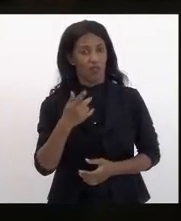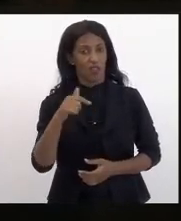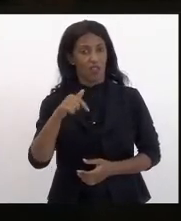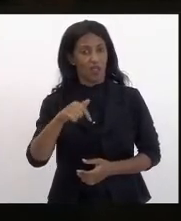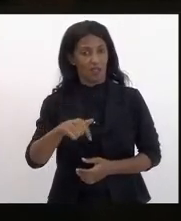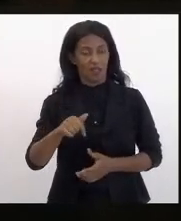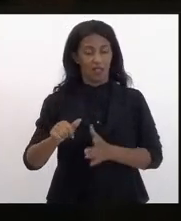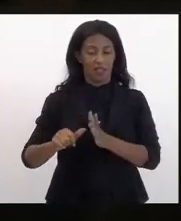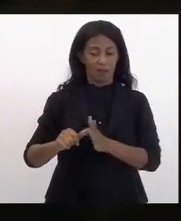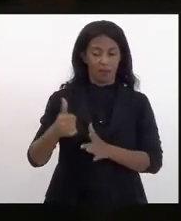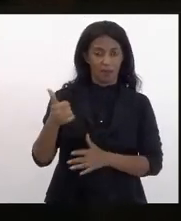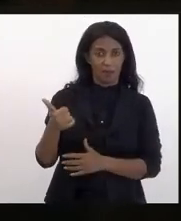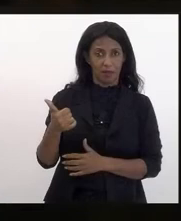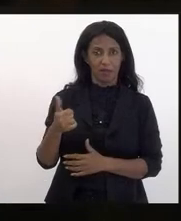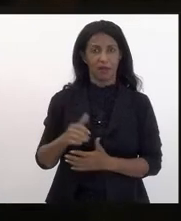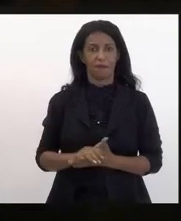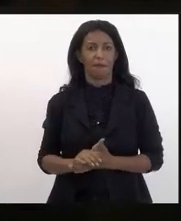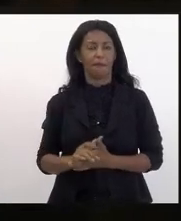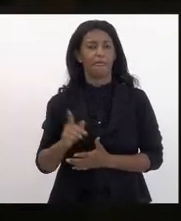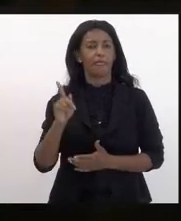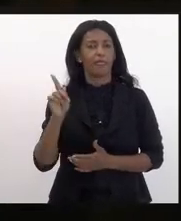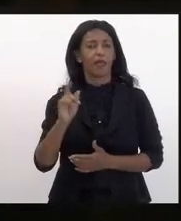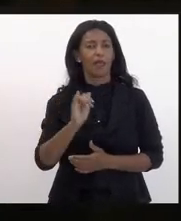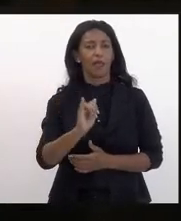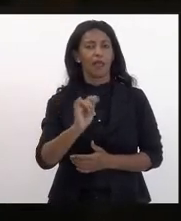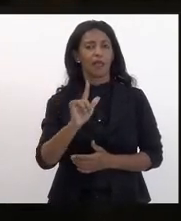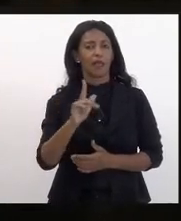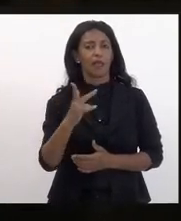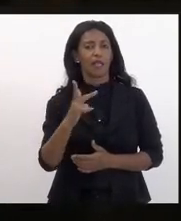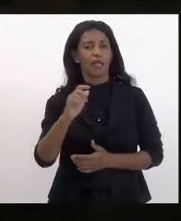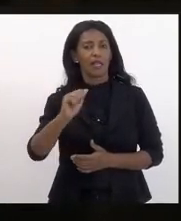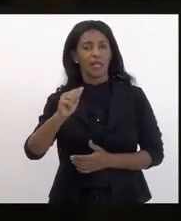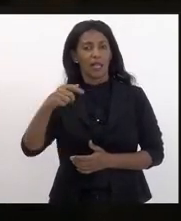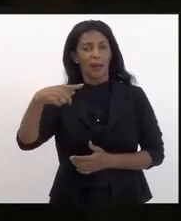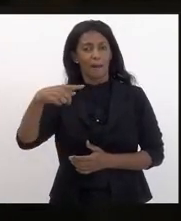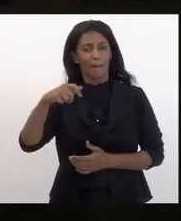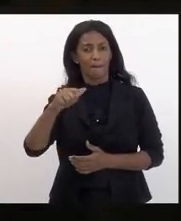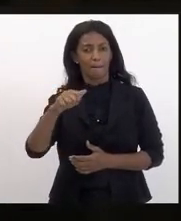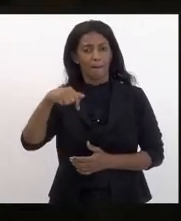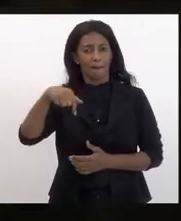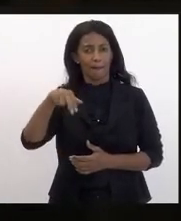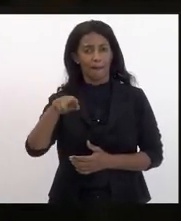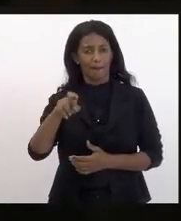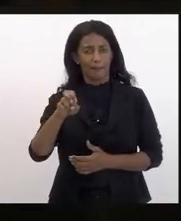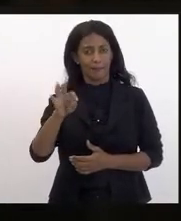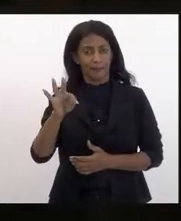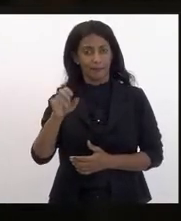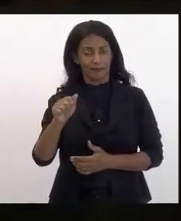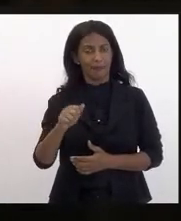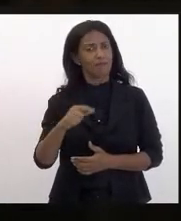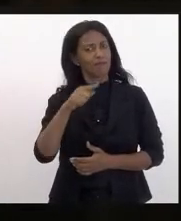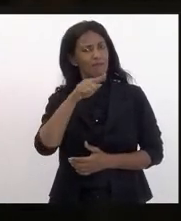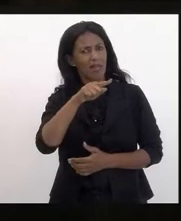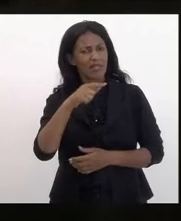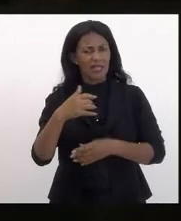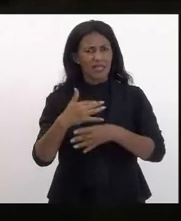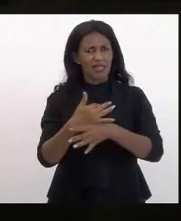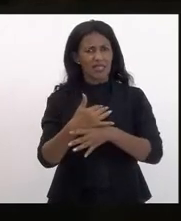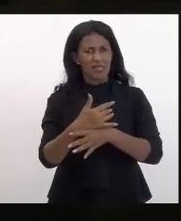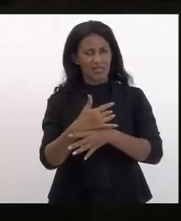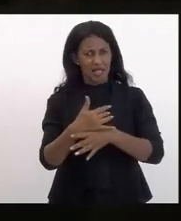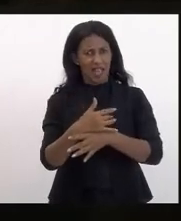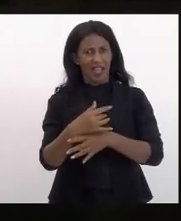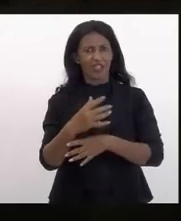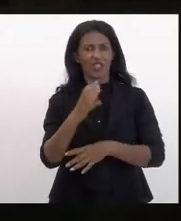mais relevante está lá na ilha de Paquetá. Mas aqui no Campo de Santana, que